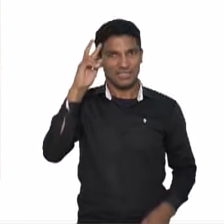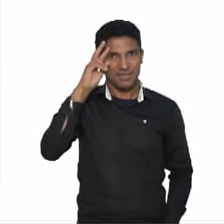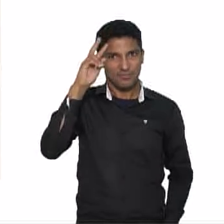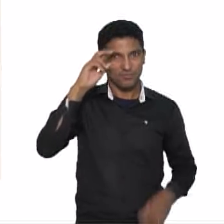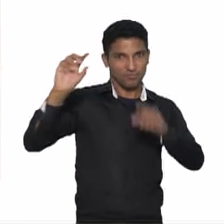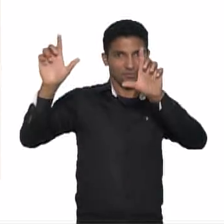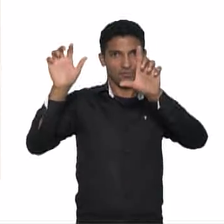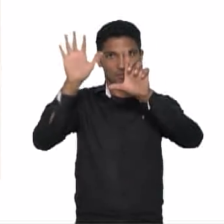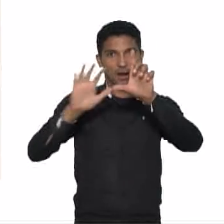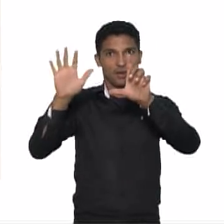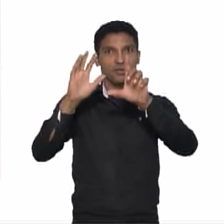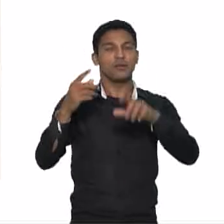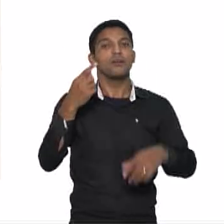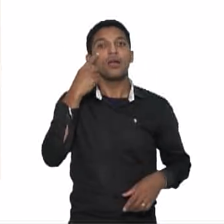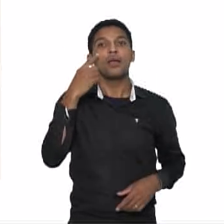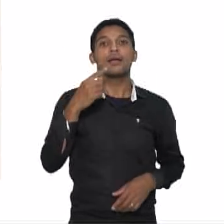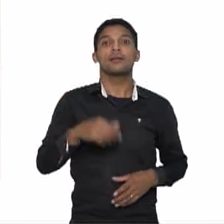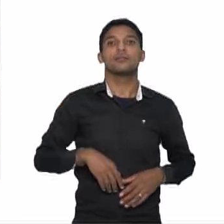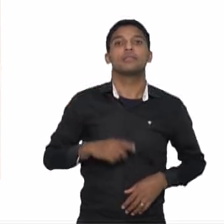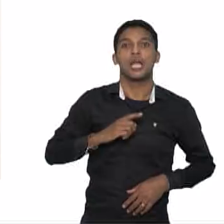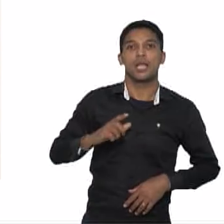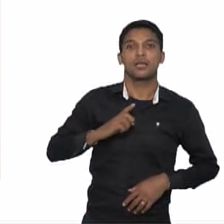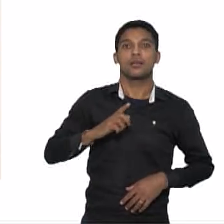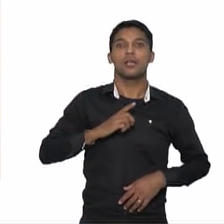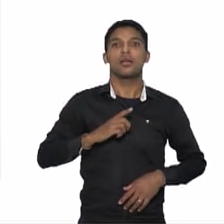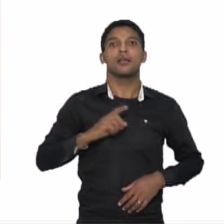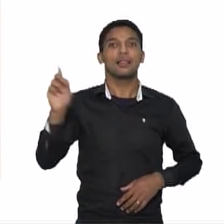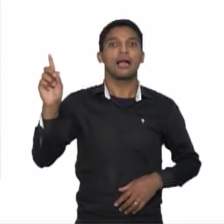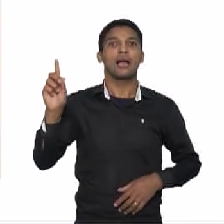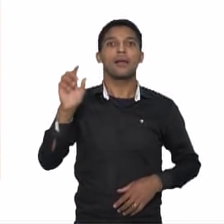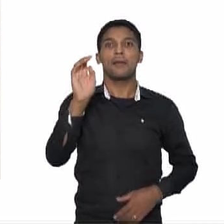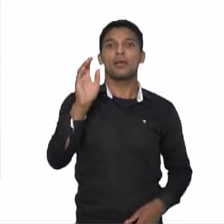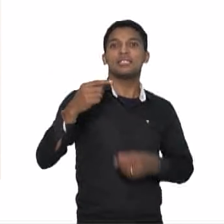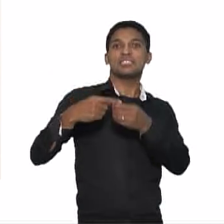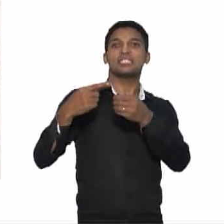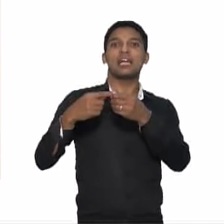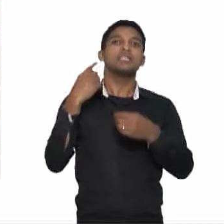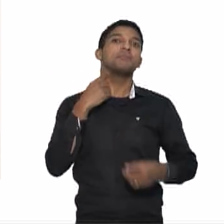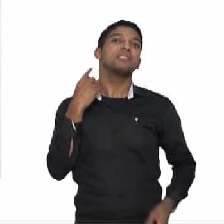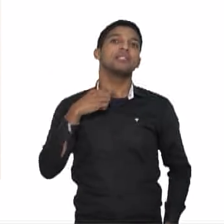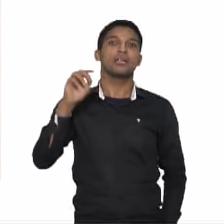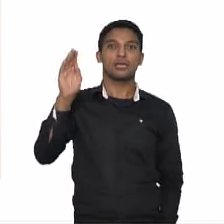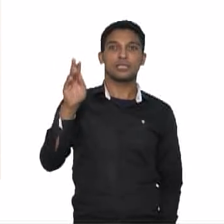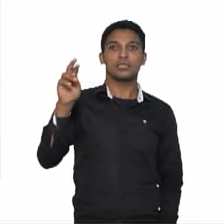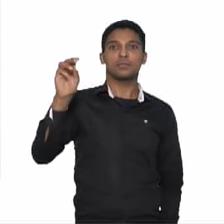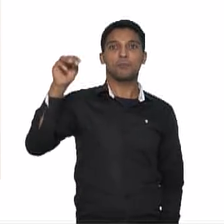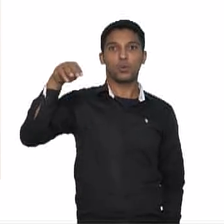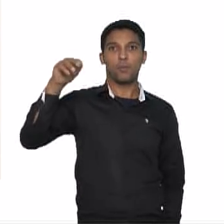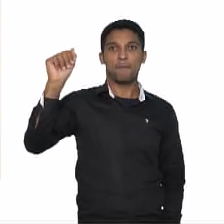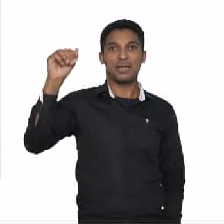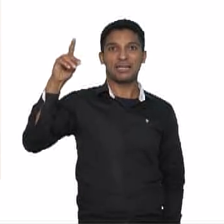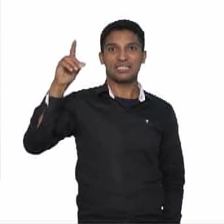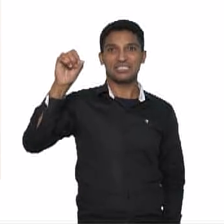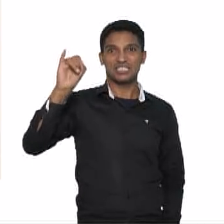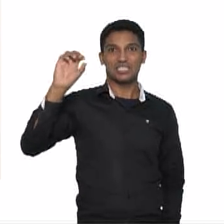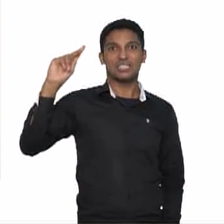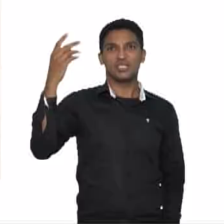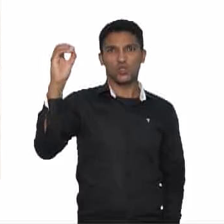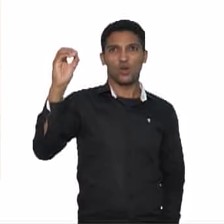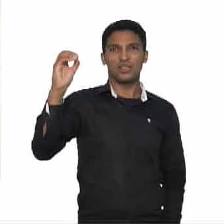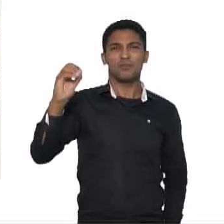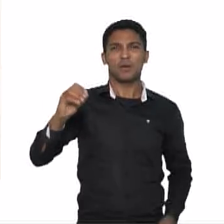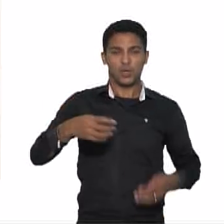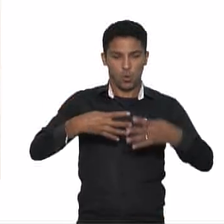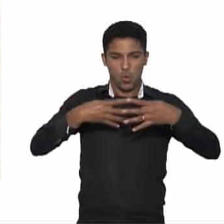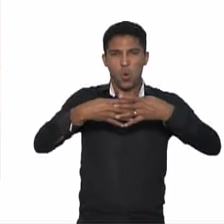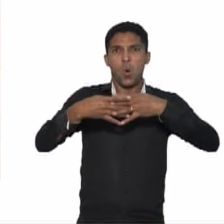humana foi o rompimento da barragem da Vale em Brumadinho, Minas Gerais, no ano passado. A lama, que continha ferro